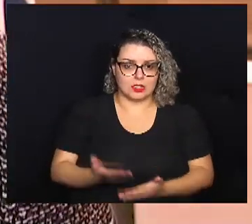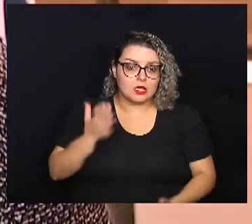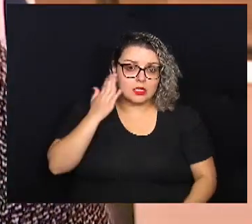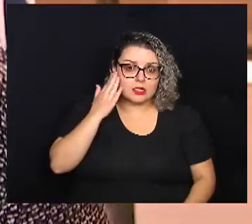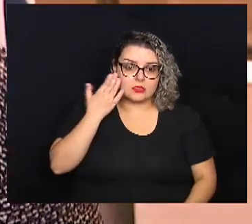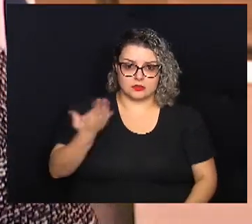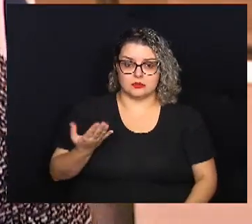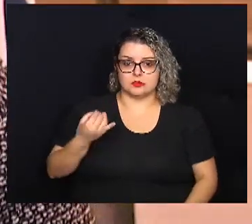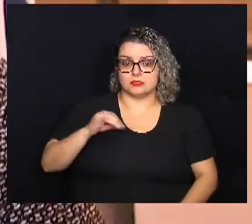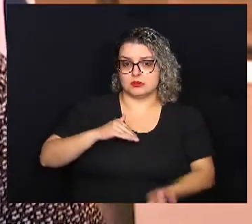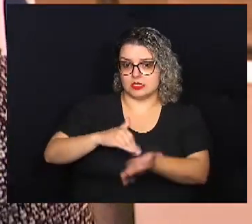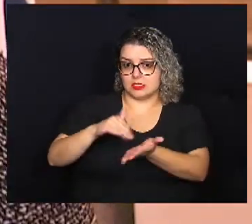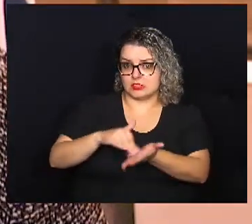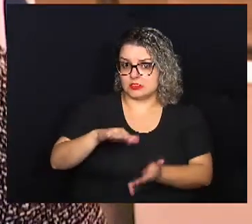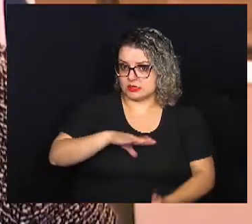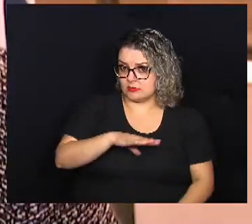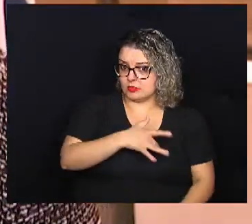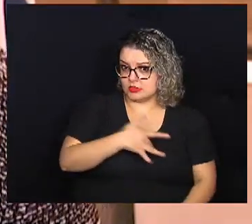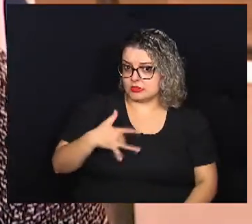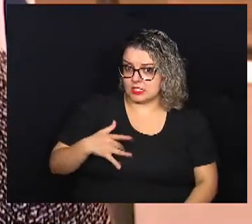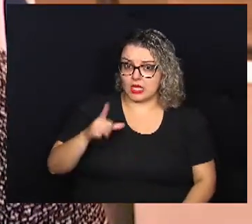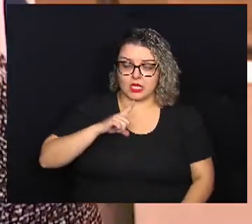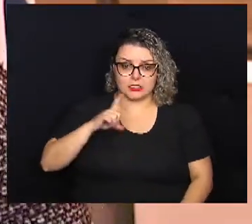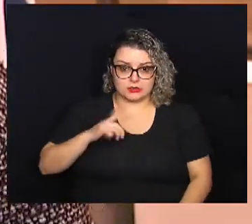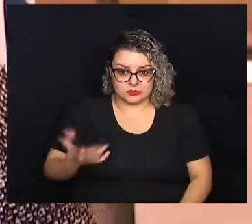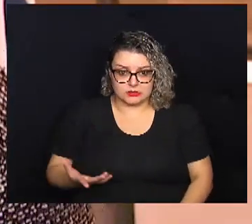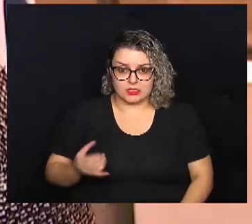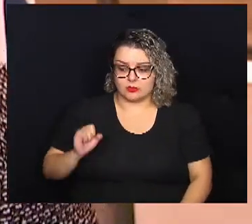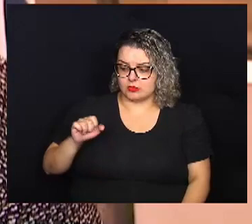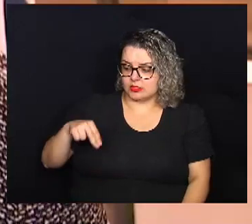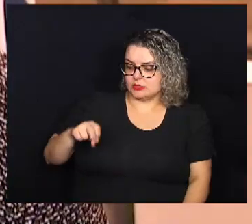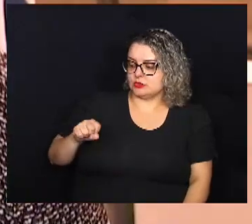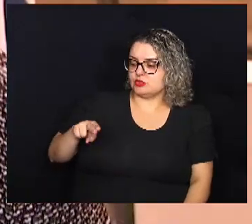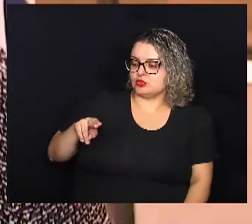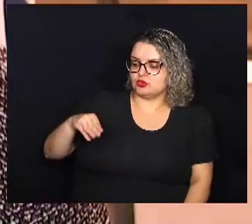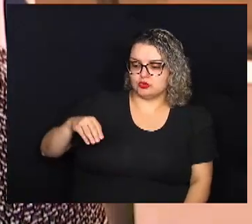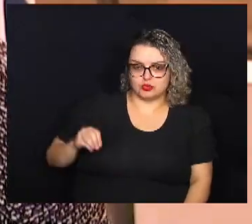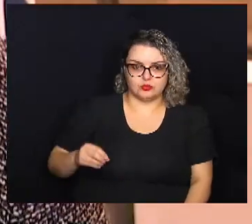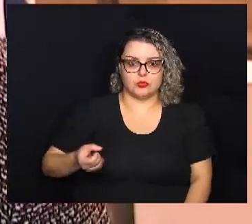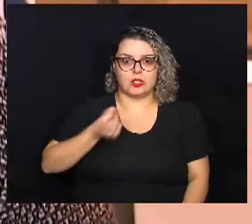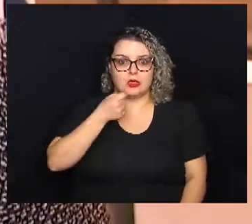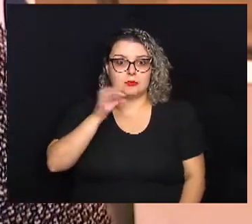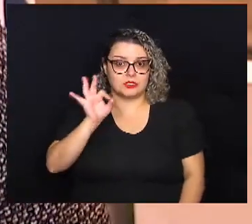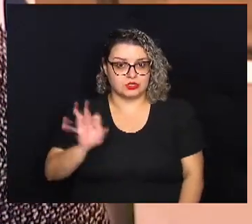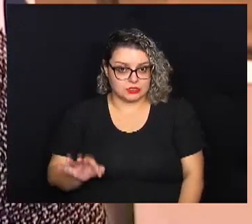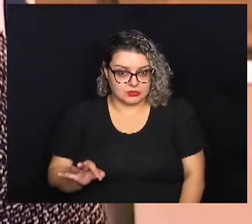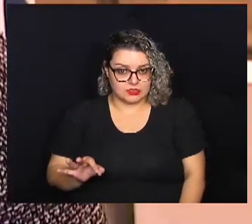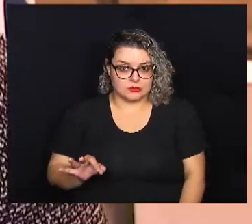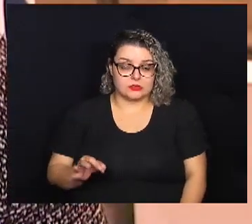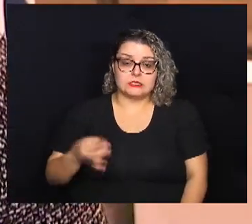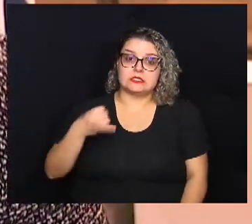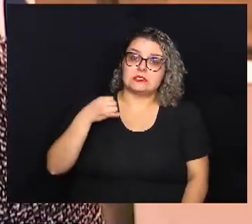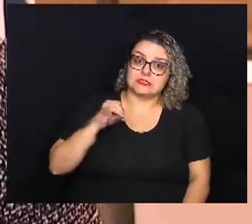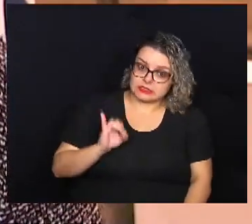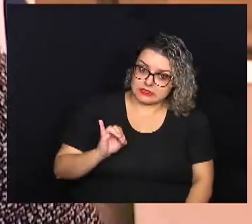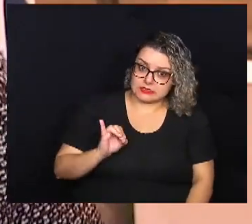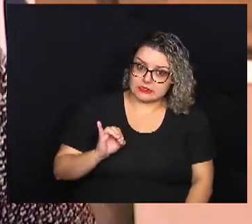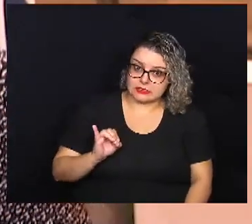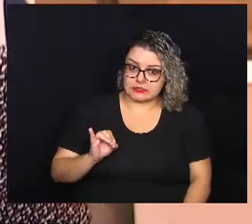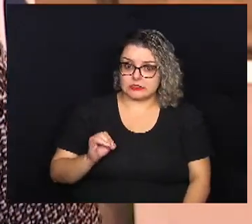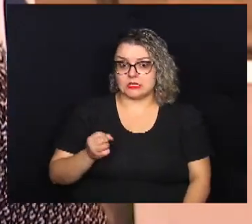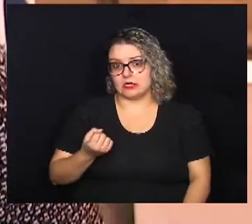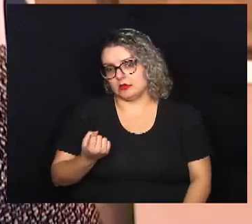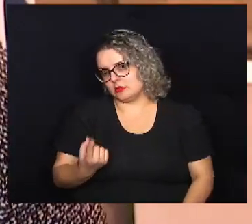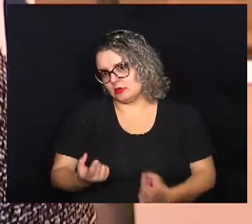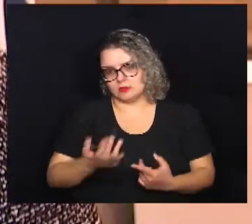se a Secretaria Municipal de Saúde tem, né, os insumos, tem a medicação correta caso alguma